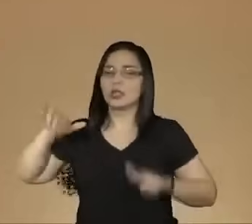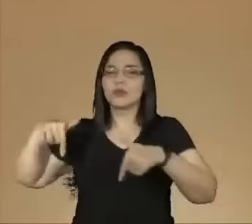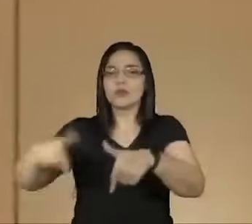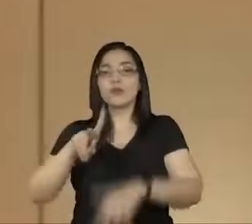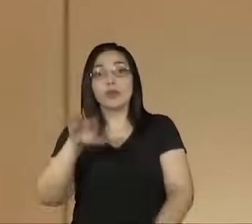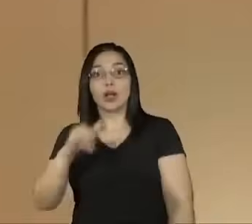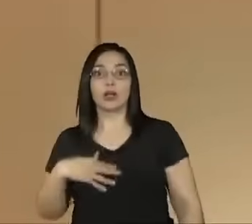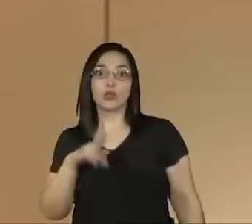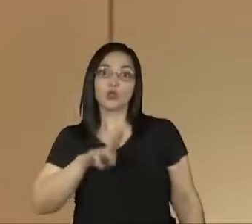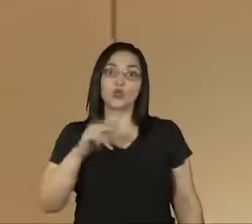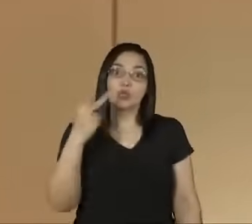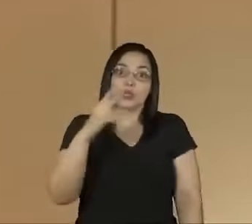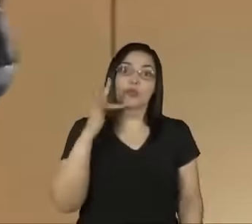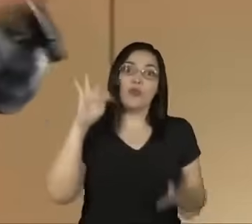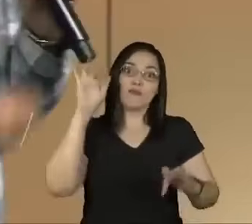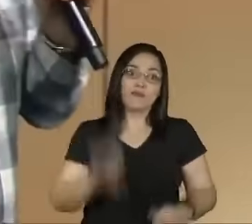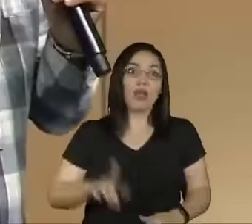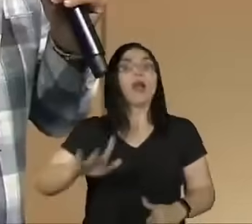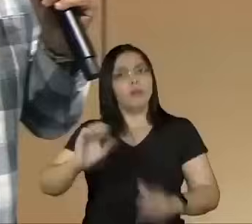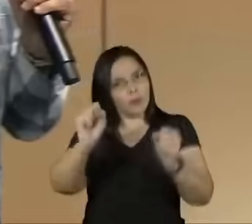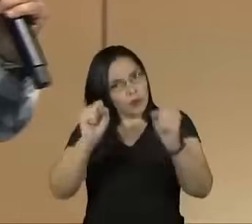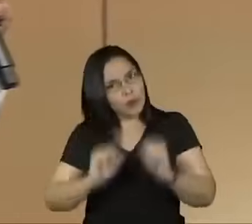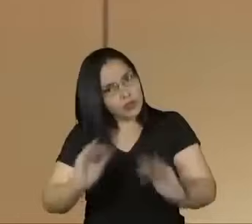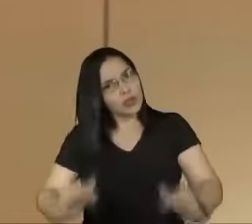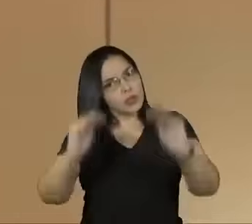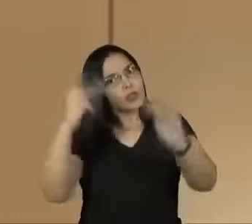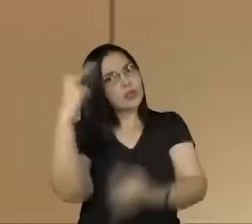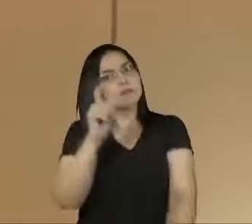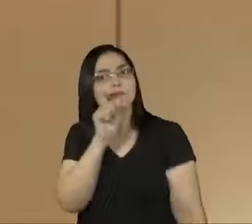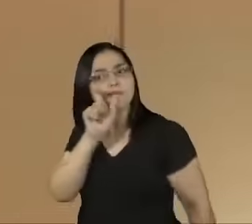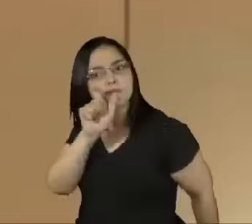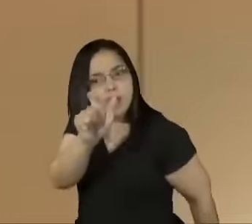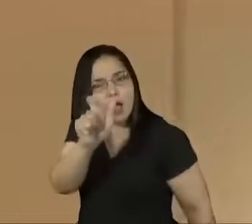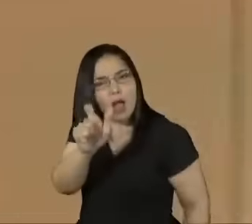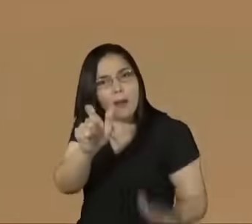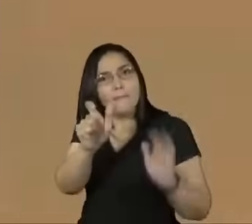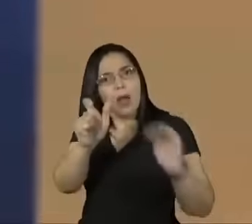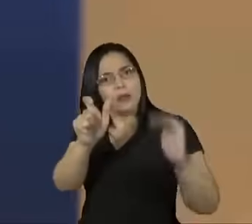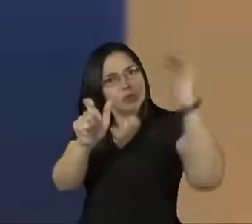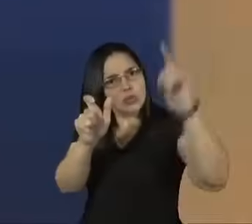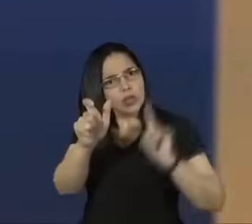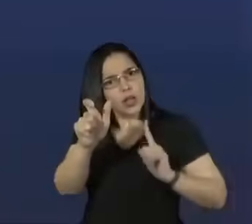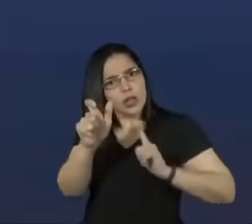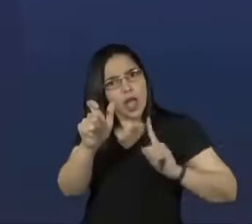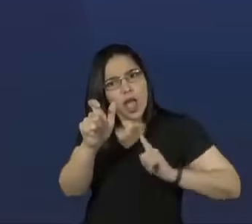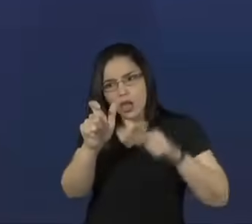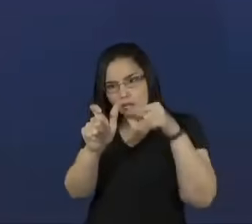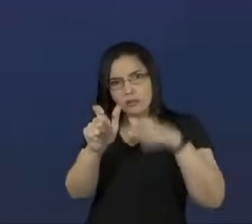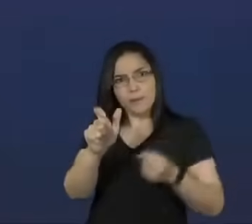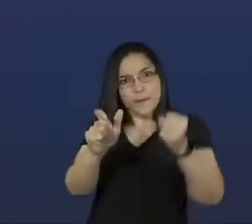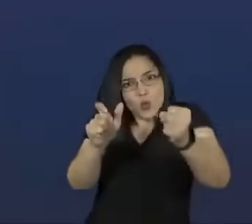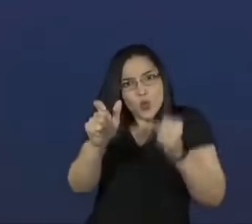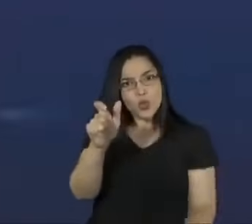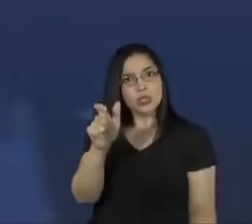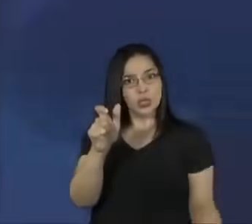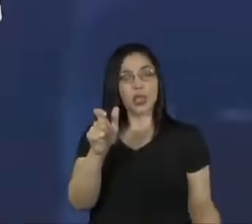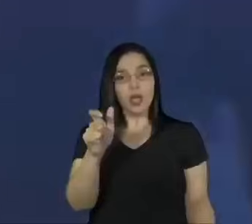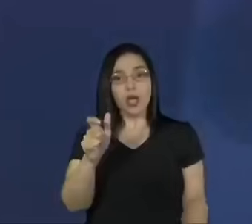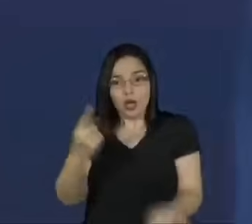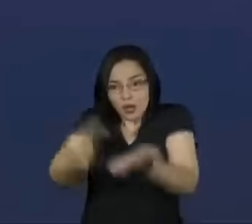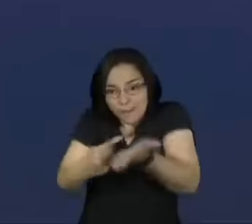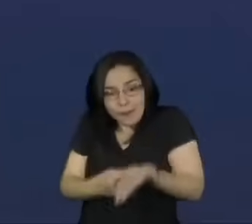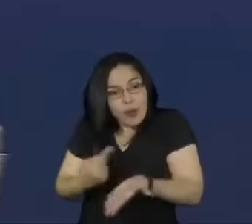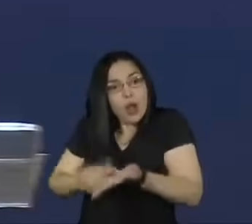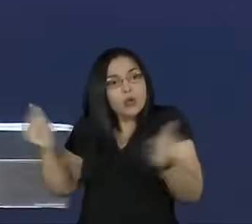usa tua fé tem um poder de autoridade na tua palavra meu irmão H um poder e faz a campanha com